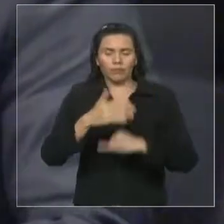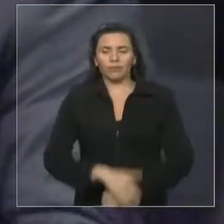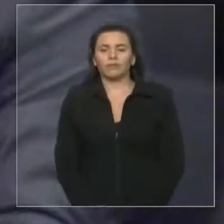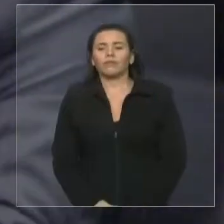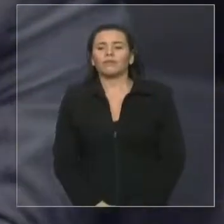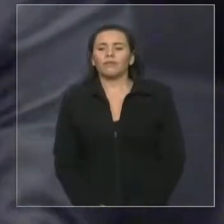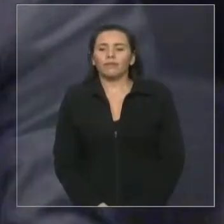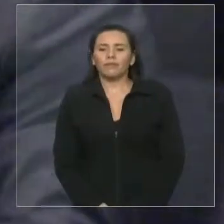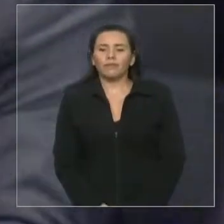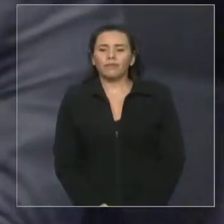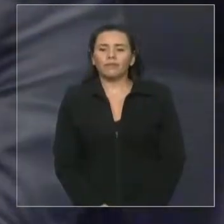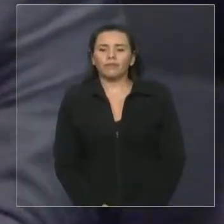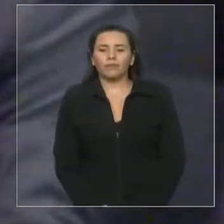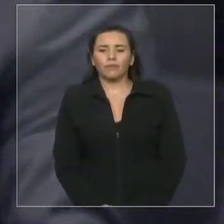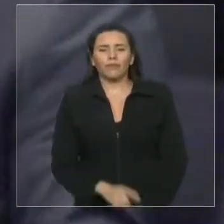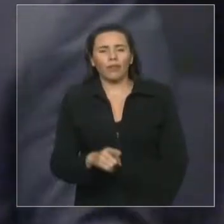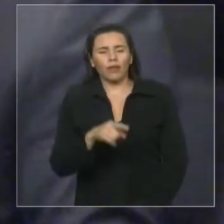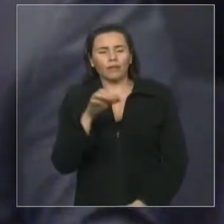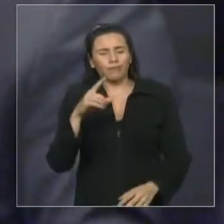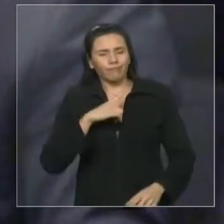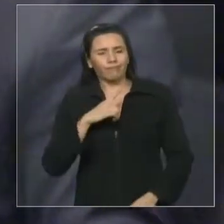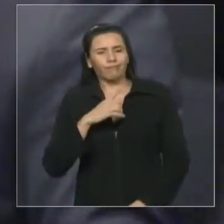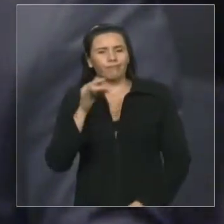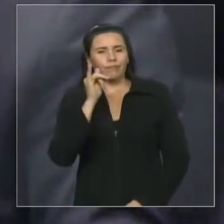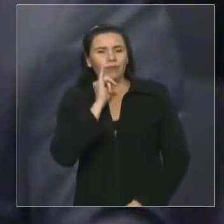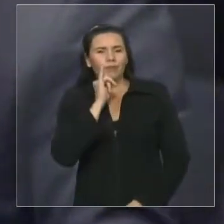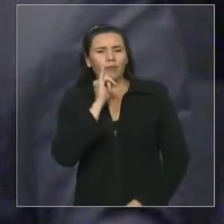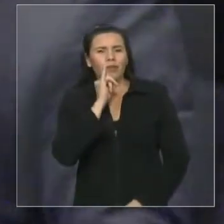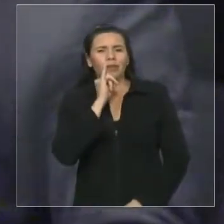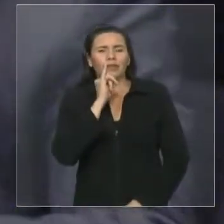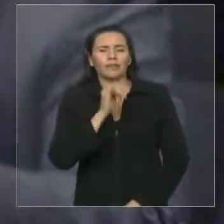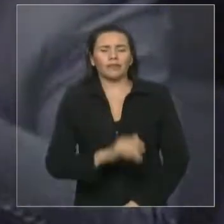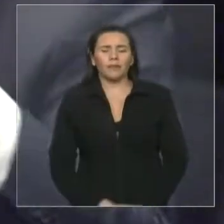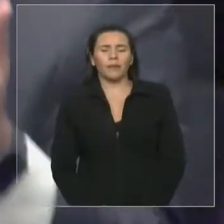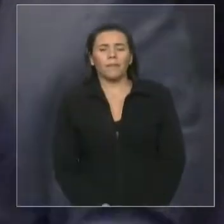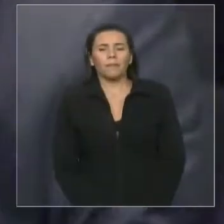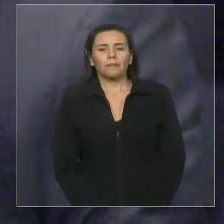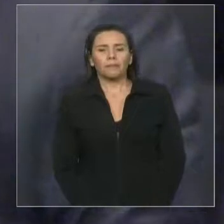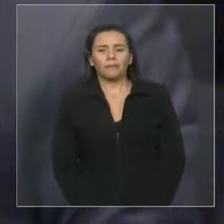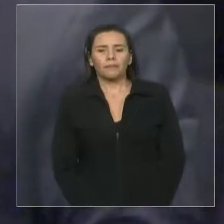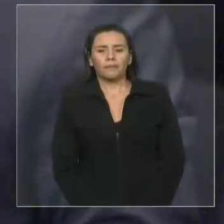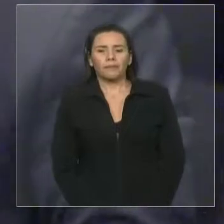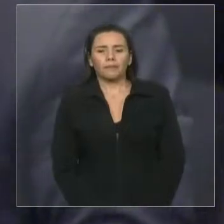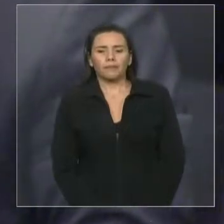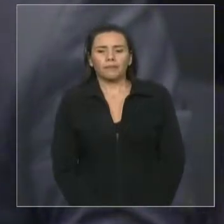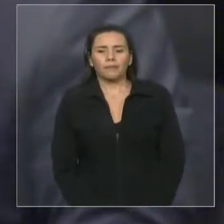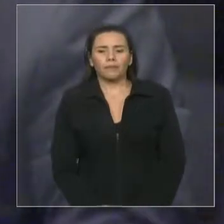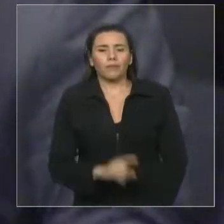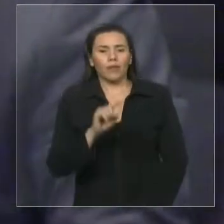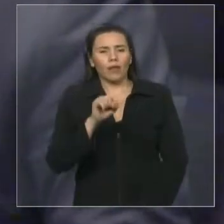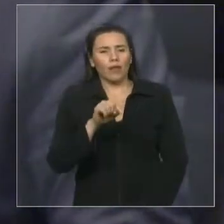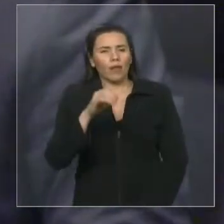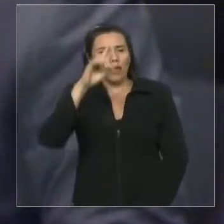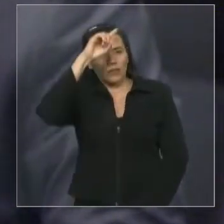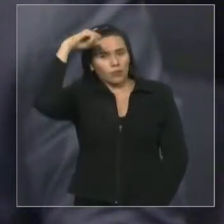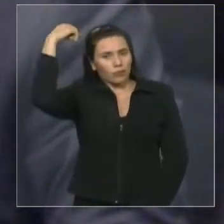organizados. Aqui ele cita alguns exemplos. Vossa Excelência falou das bianas de São José de Ribamar,